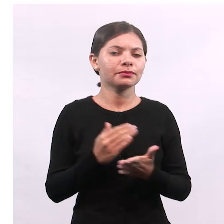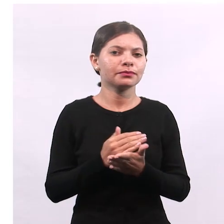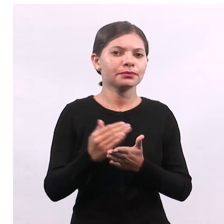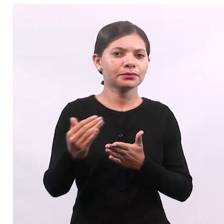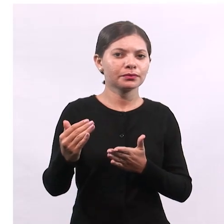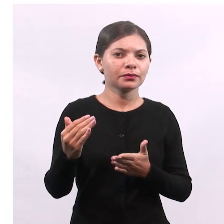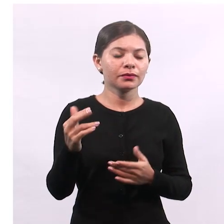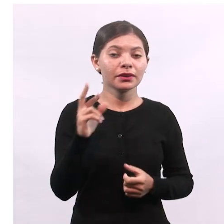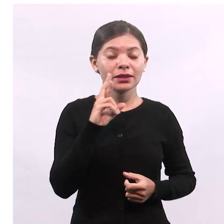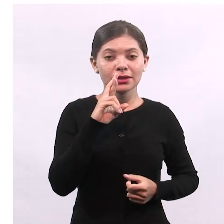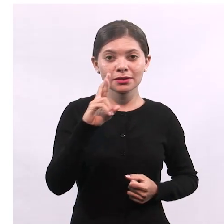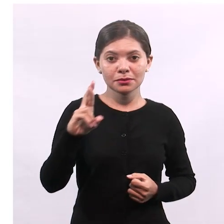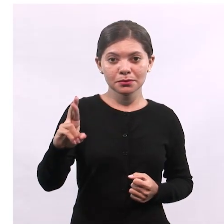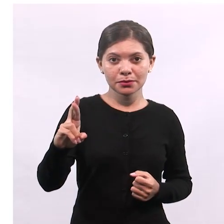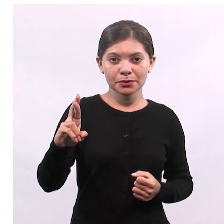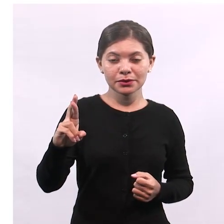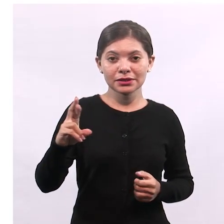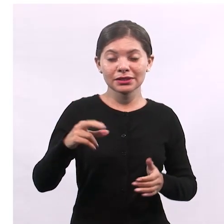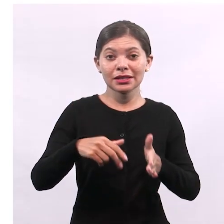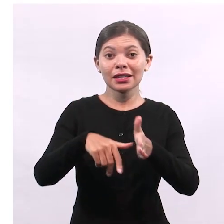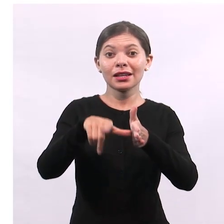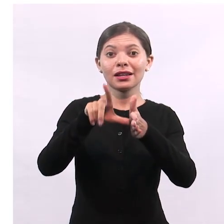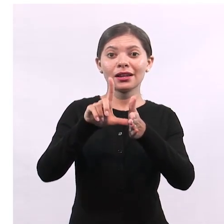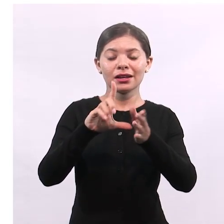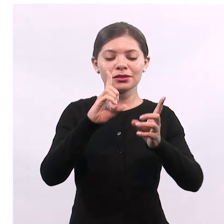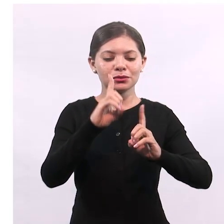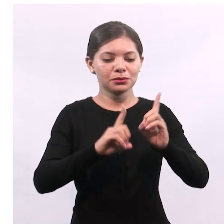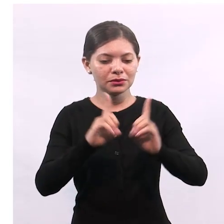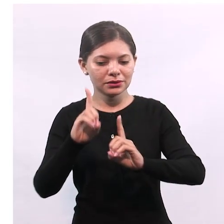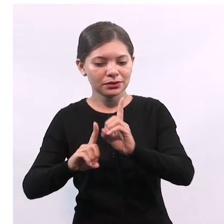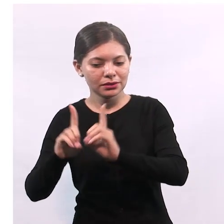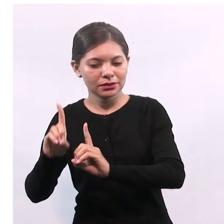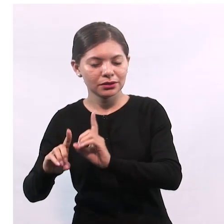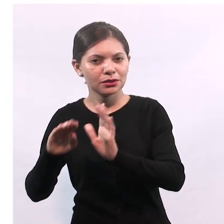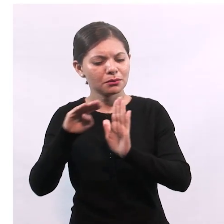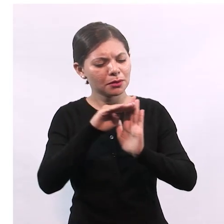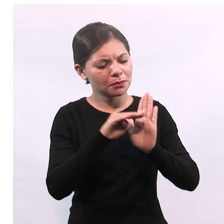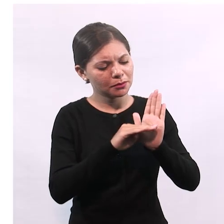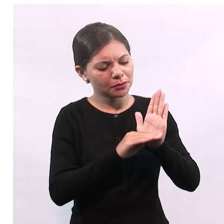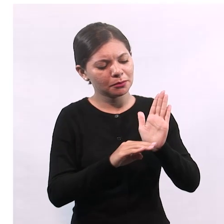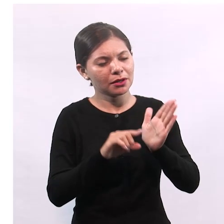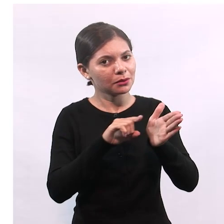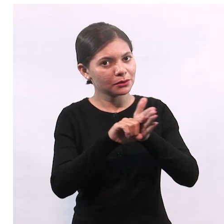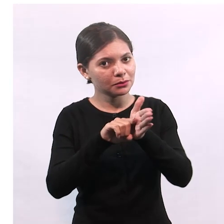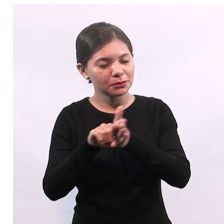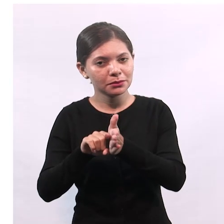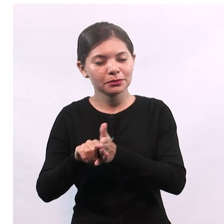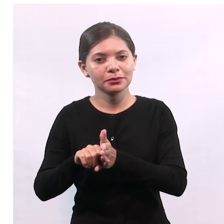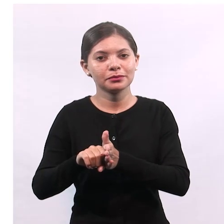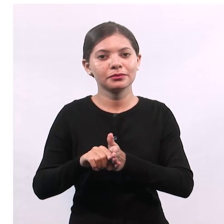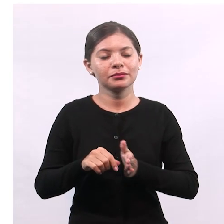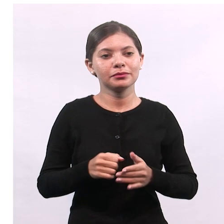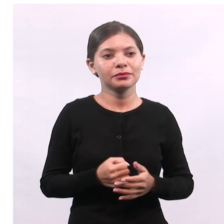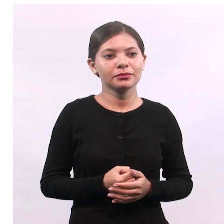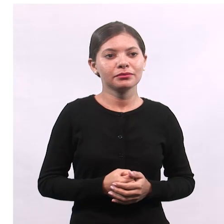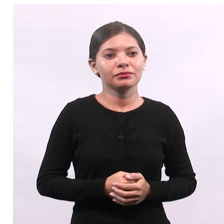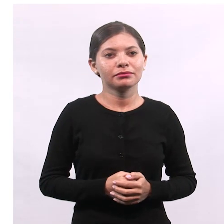respostas feitas lá no Senso com formulário do senso acerca desses atributos